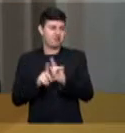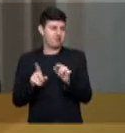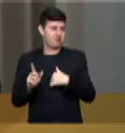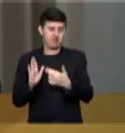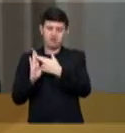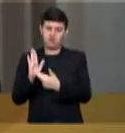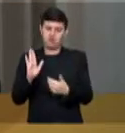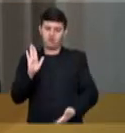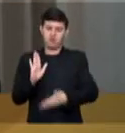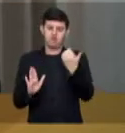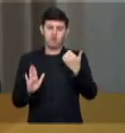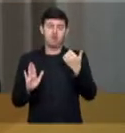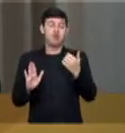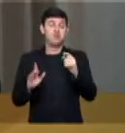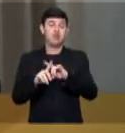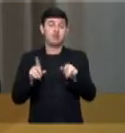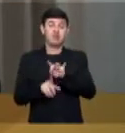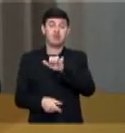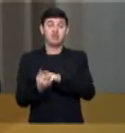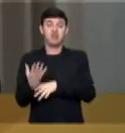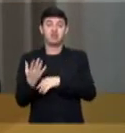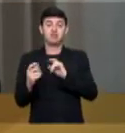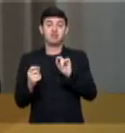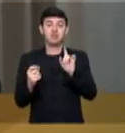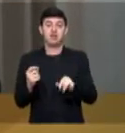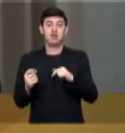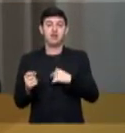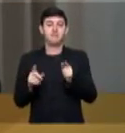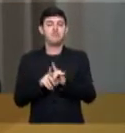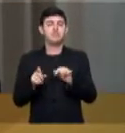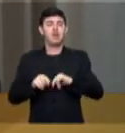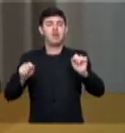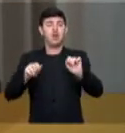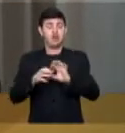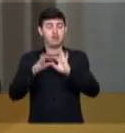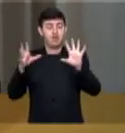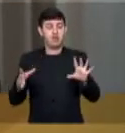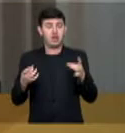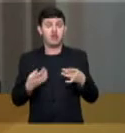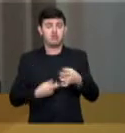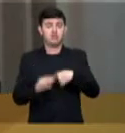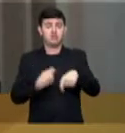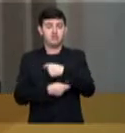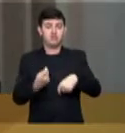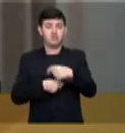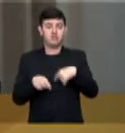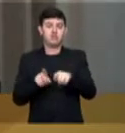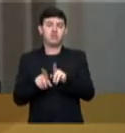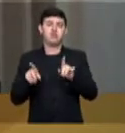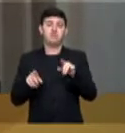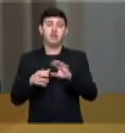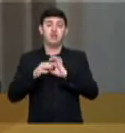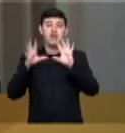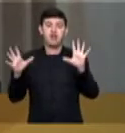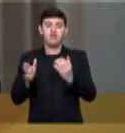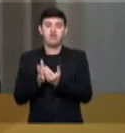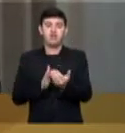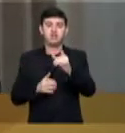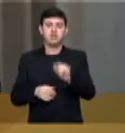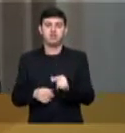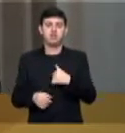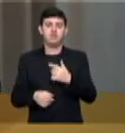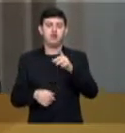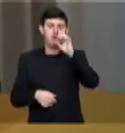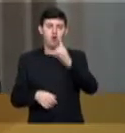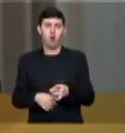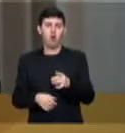uma inconstitucional criação de restrição à liberdade de expressão comercial e livre iniciativa. Lembrando que a livre iniciativa é um fundamento da ordem